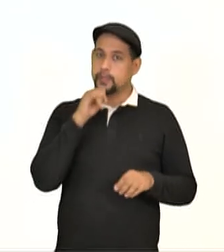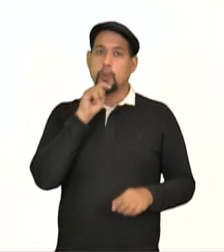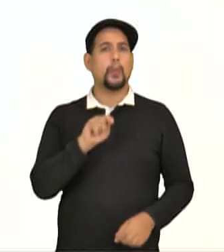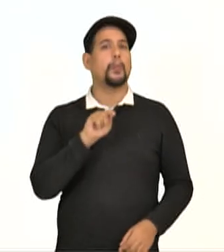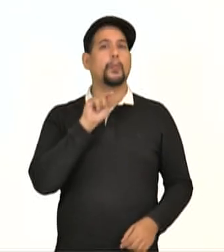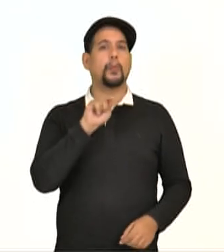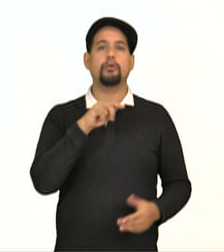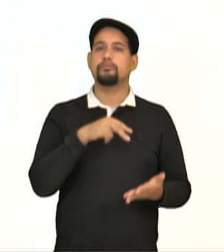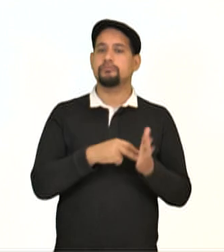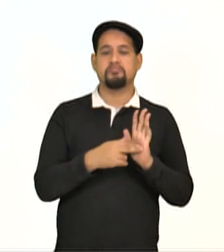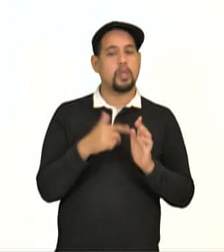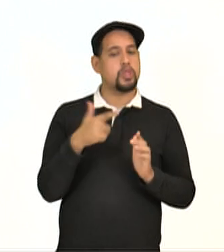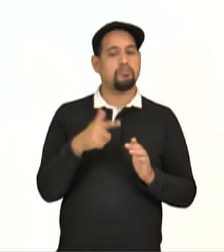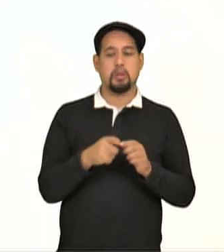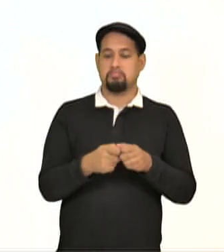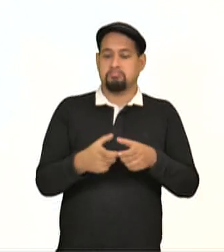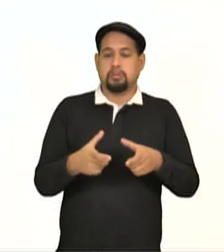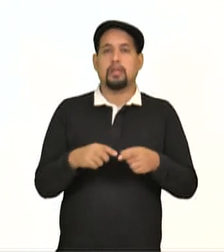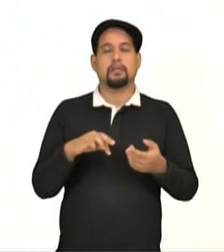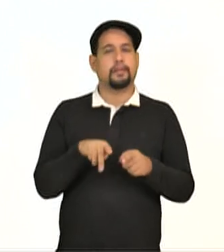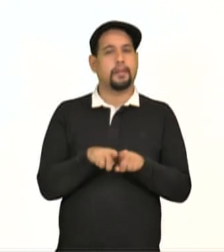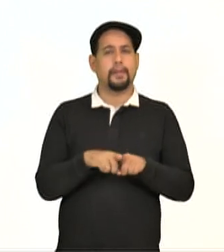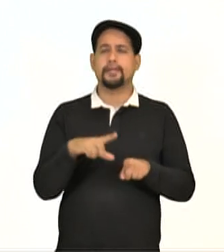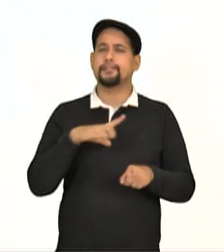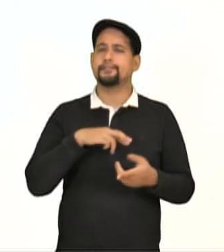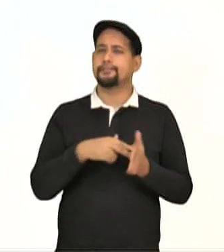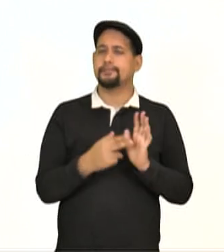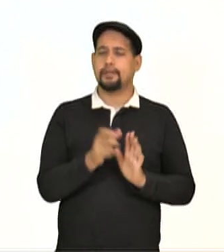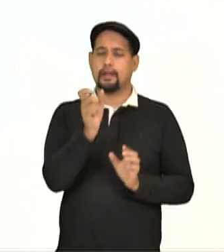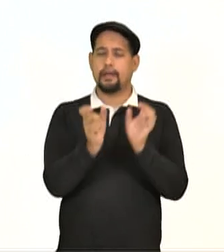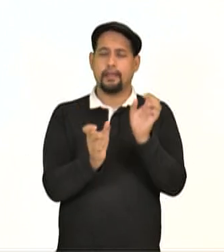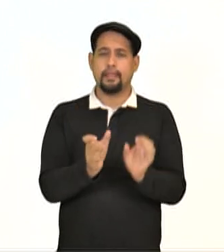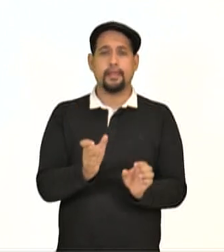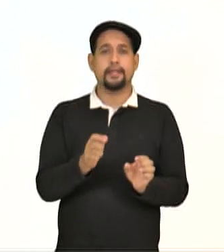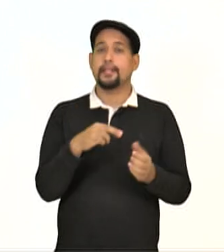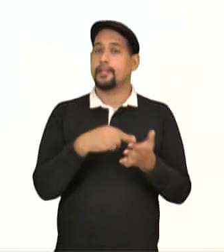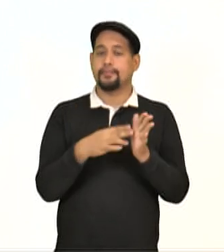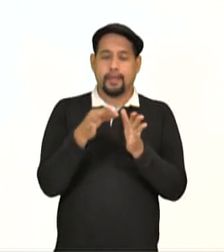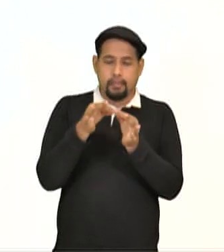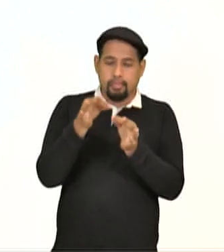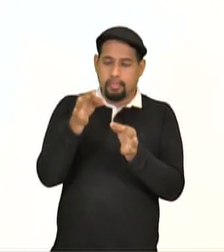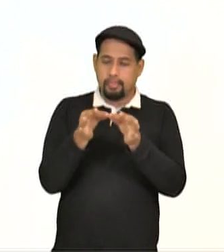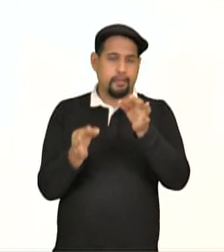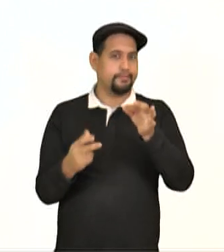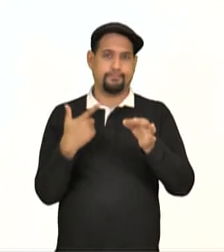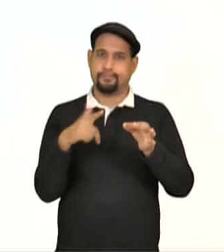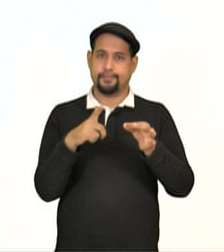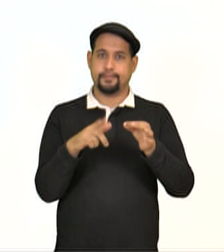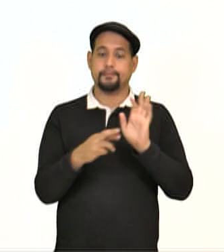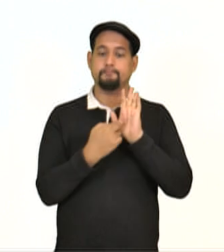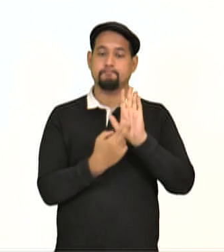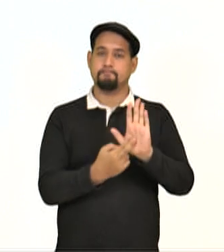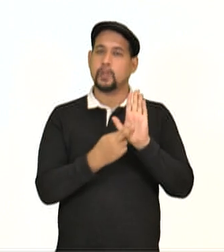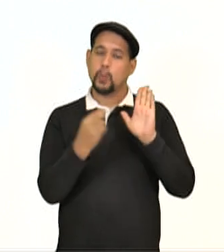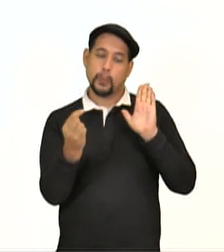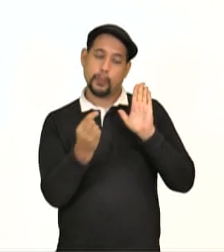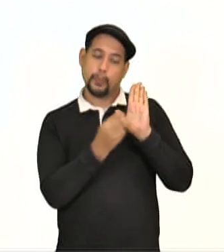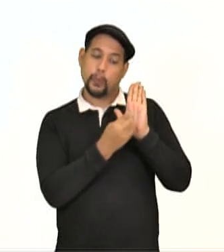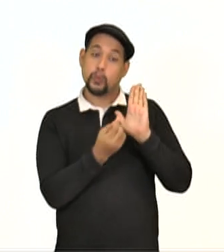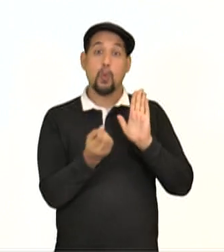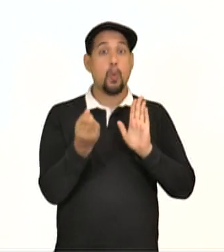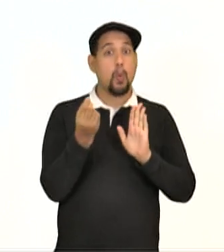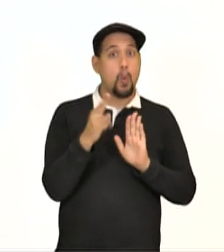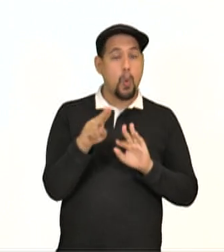é adimensional, tem a característica dele é que ele não tem medida e ele pode ser representado por um pontinho ou eu